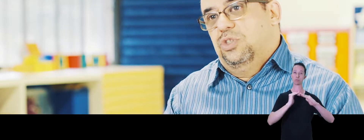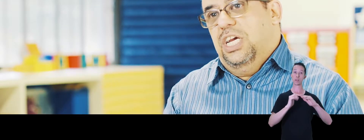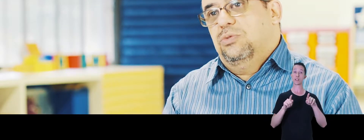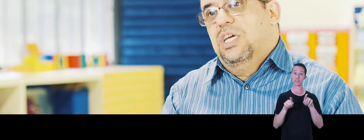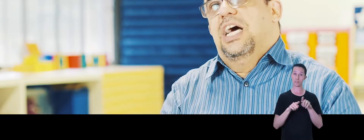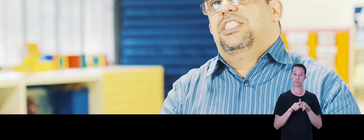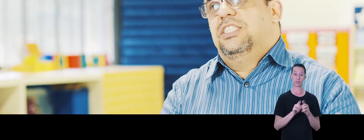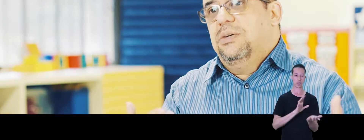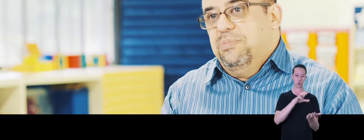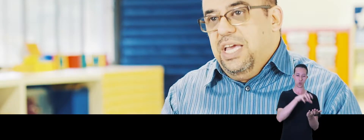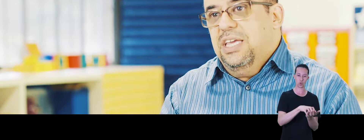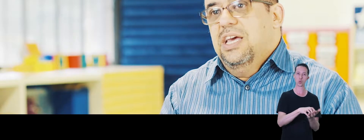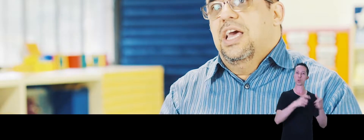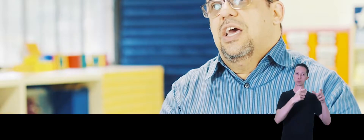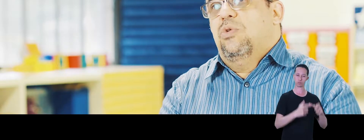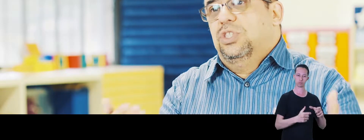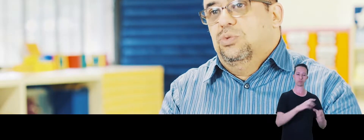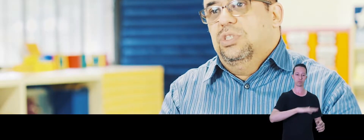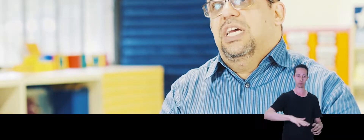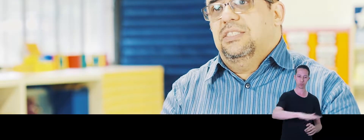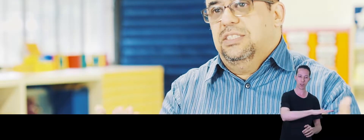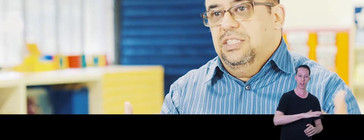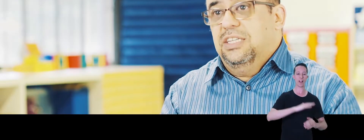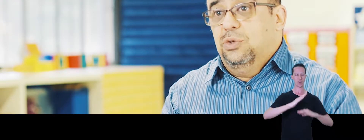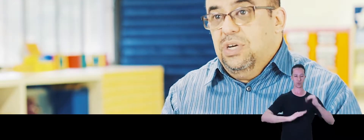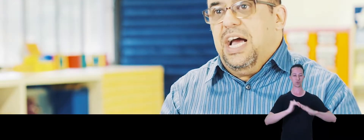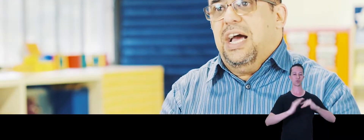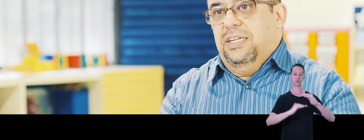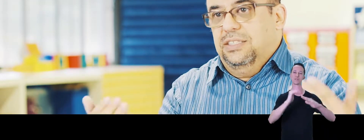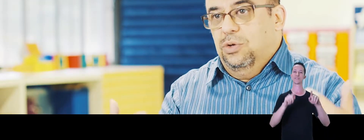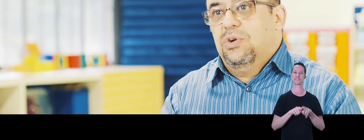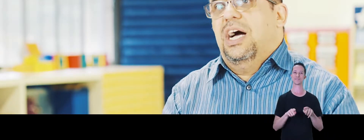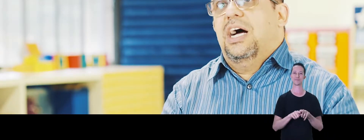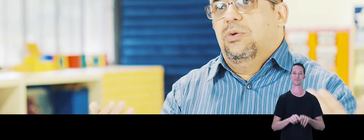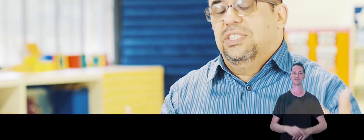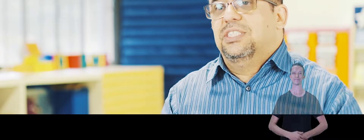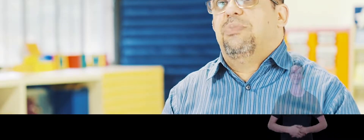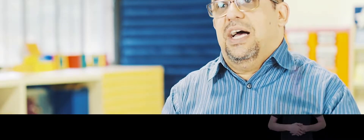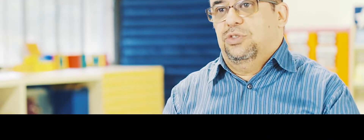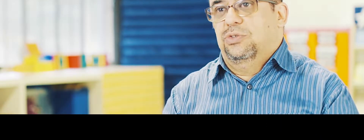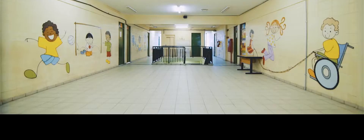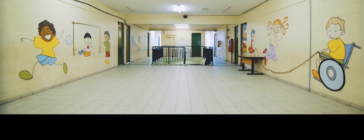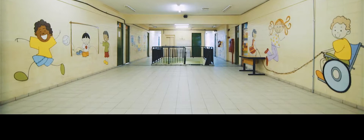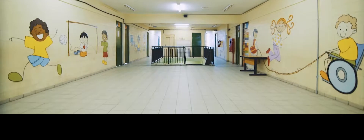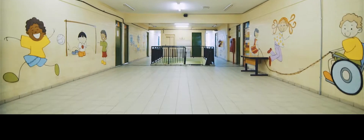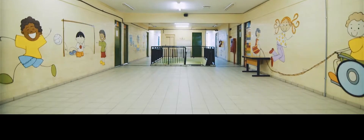enquanto sujeito, a gente também constitui esse lugar, esse local, esse